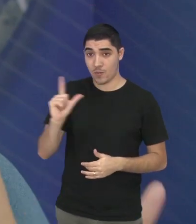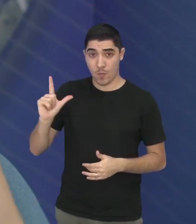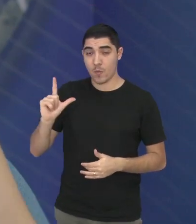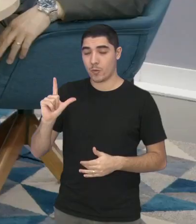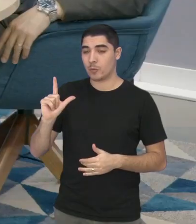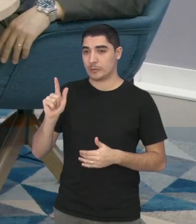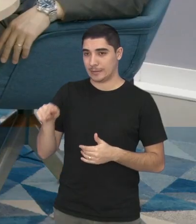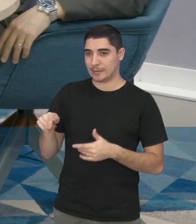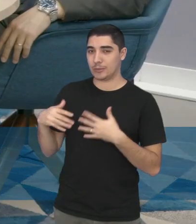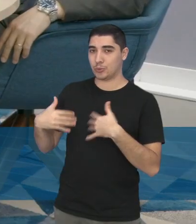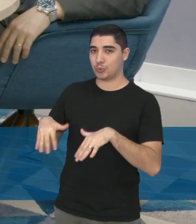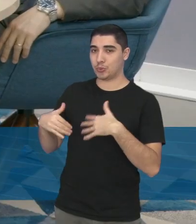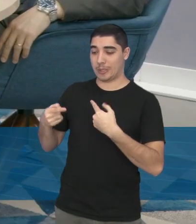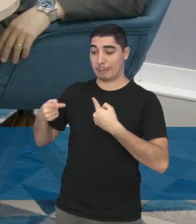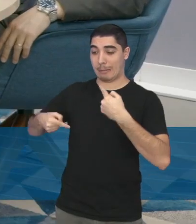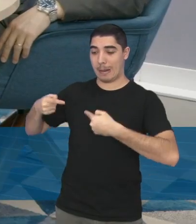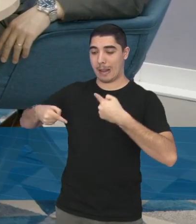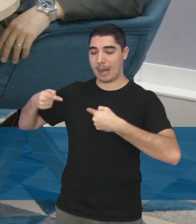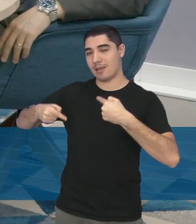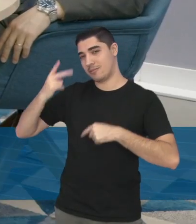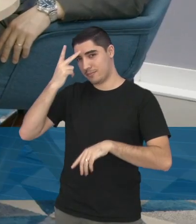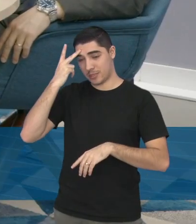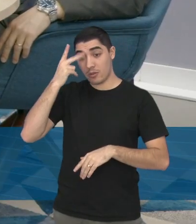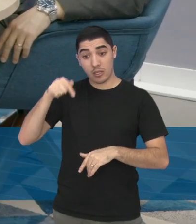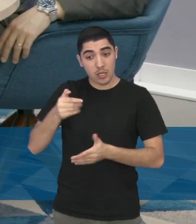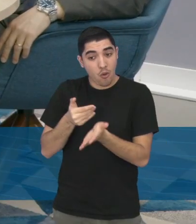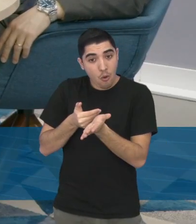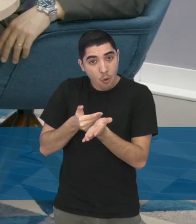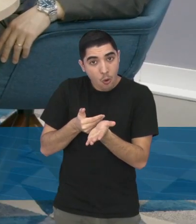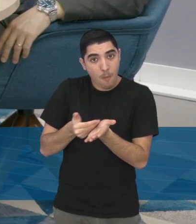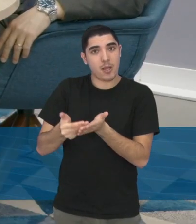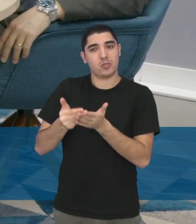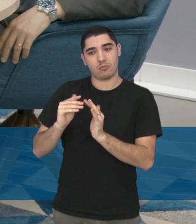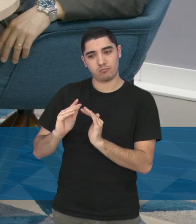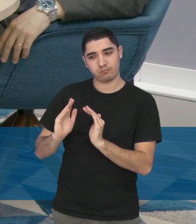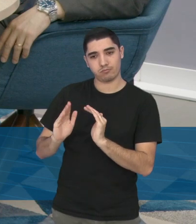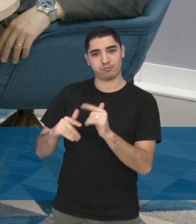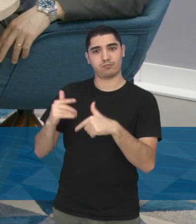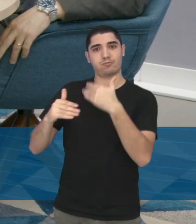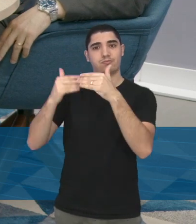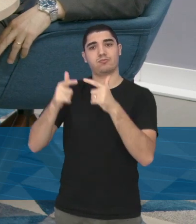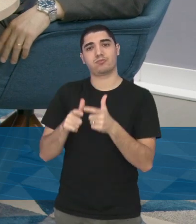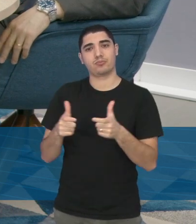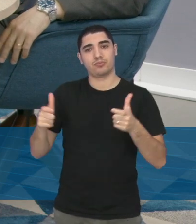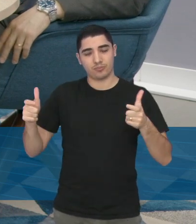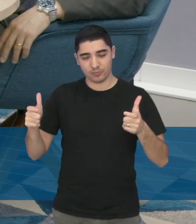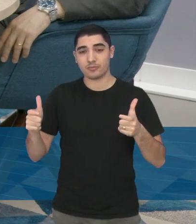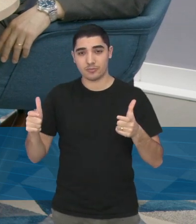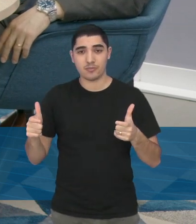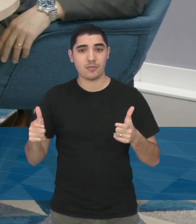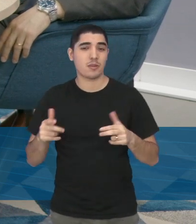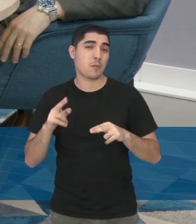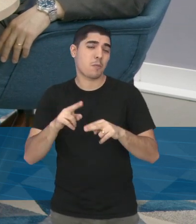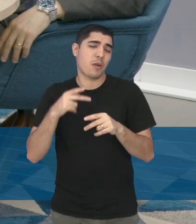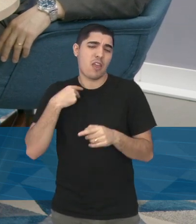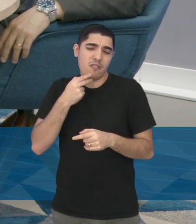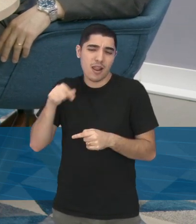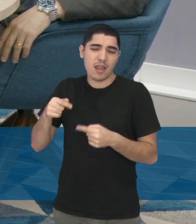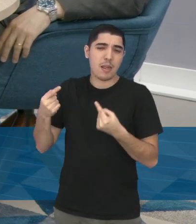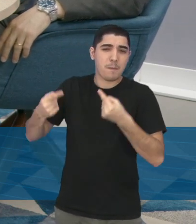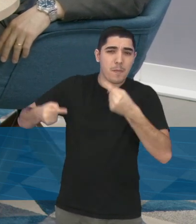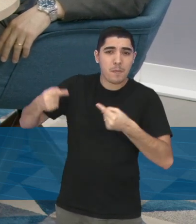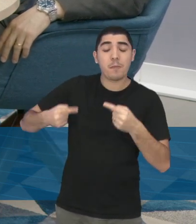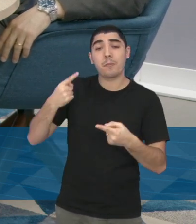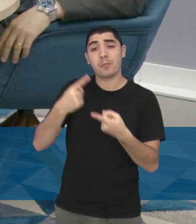bastante polêmico e tem, está em ascensão nos últimos anos é a pejotização também. Eu falo polêmico porque